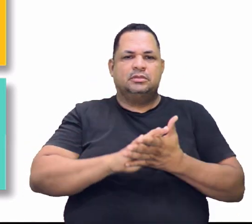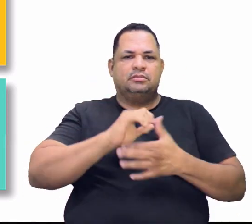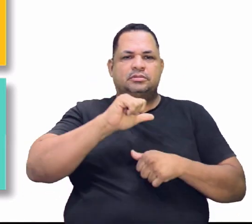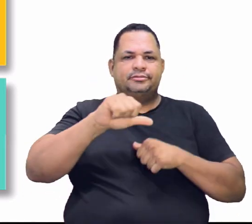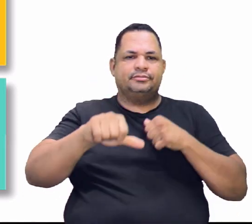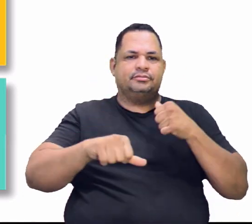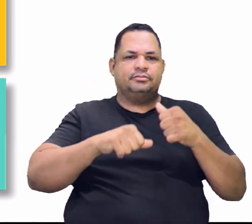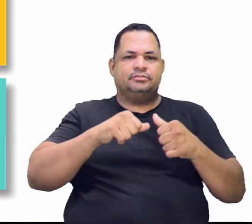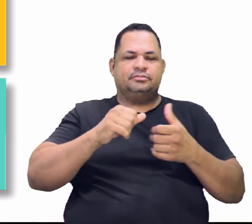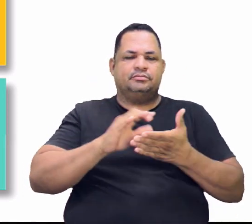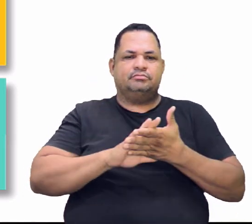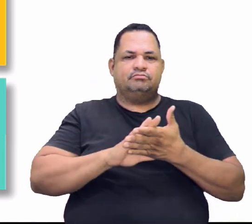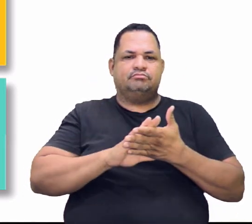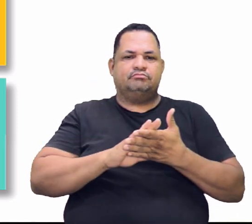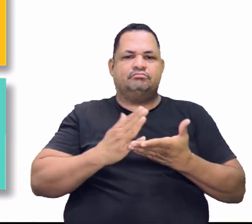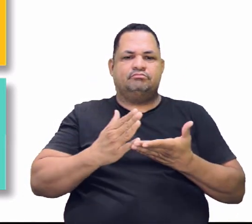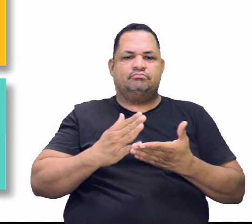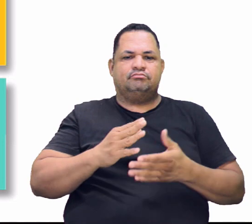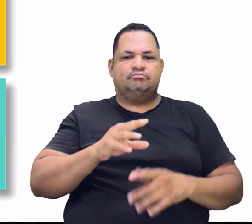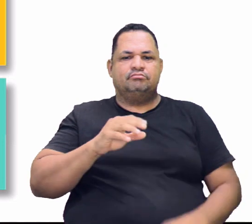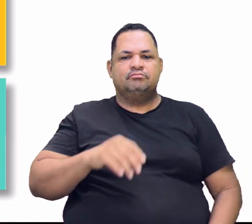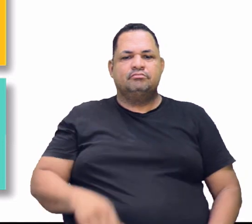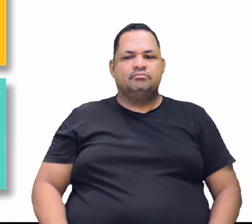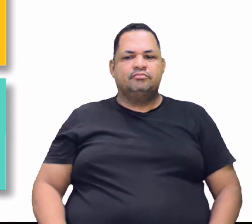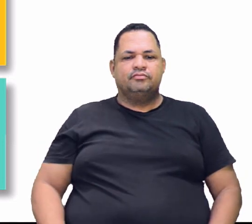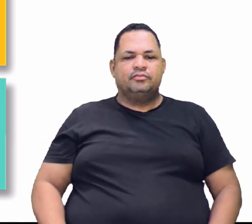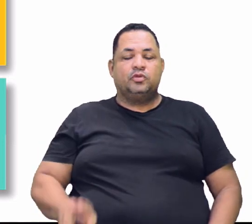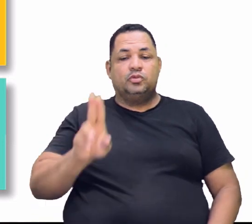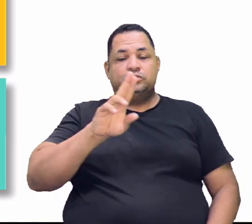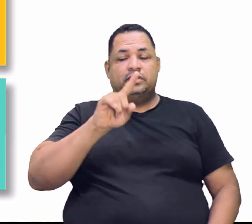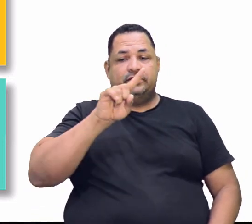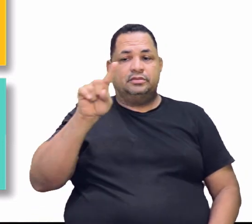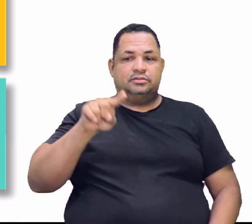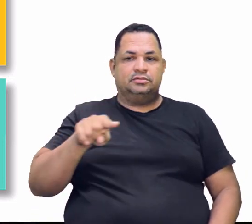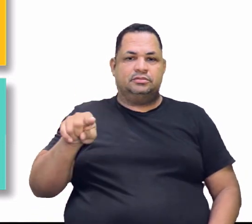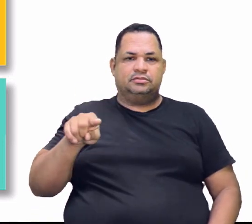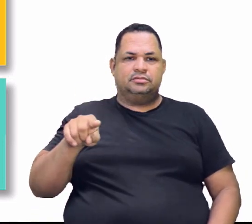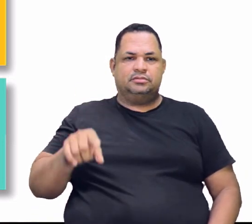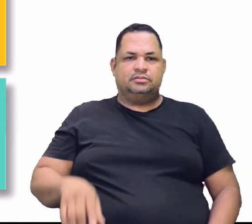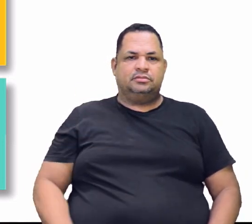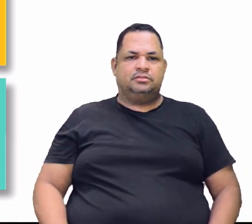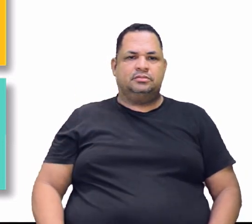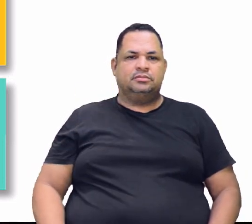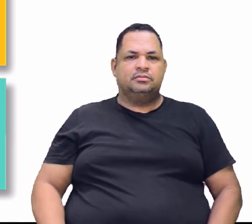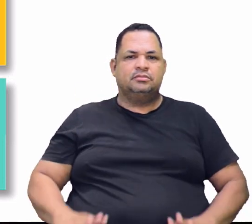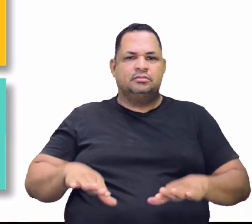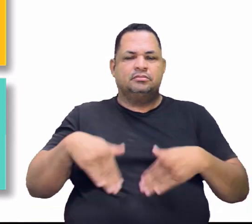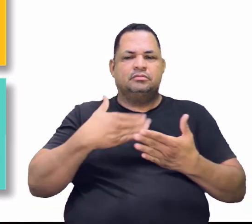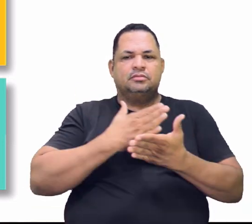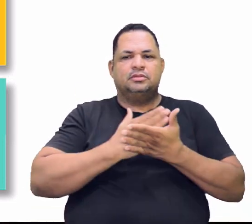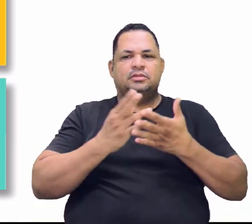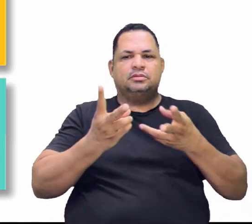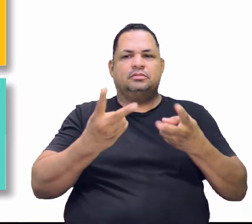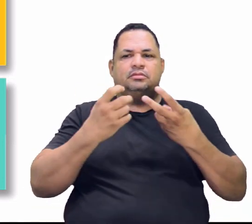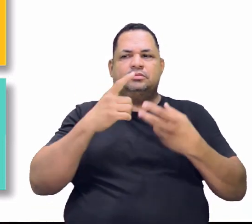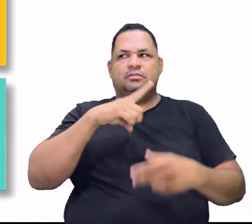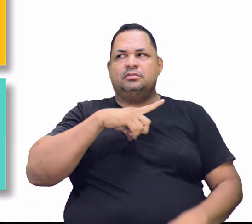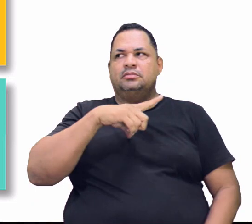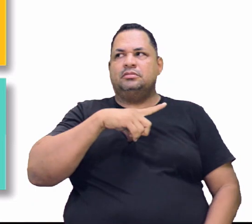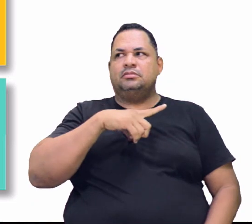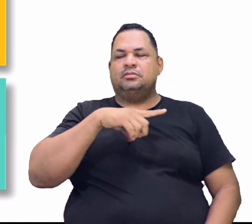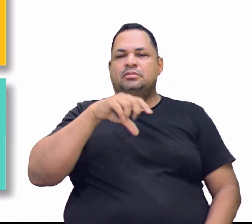alterando toda a aula com a letra S. Eu tinha colocado com Z. E aí quando eu comecei a perceber que